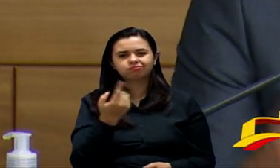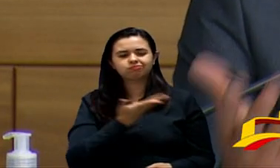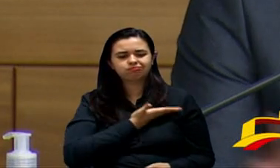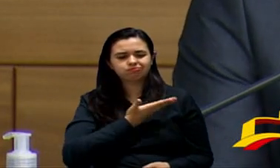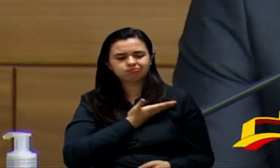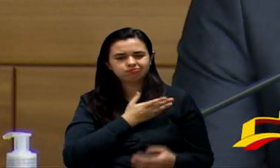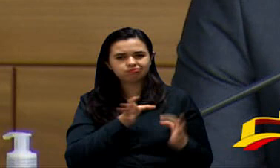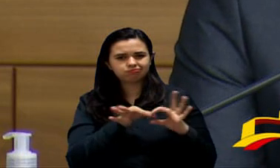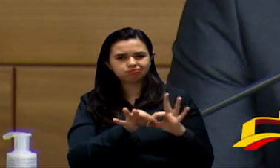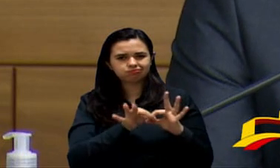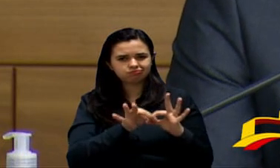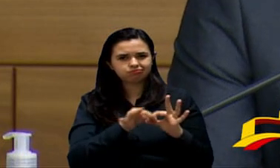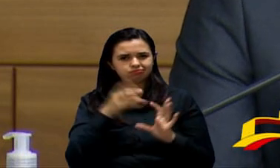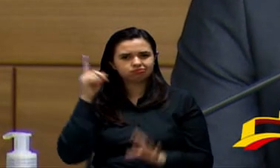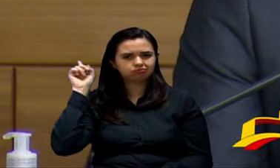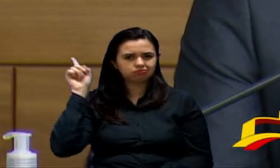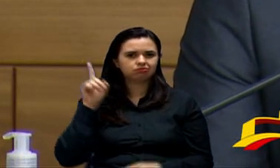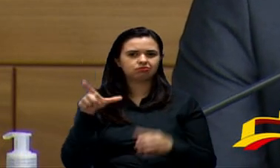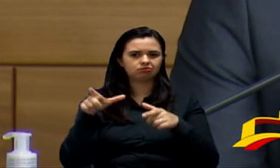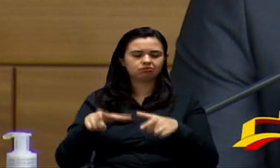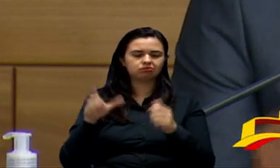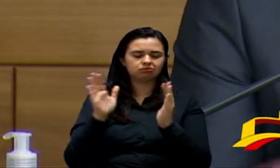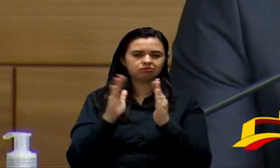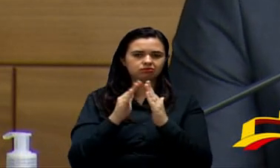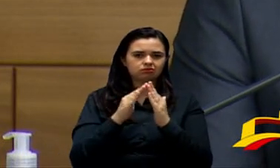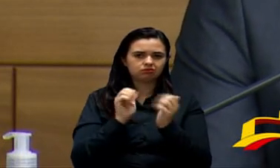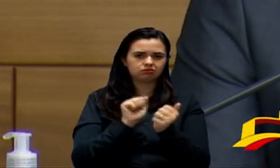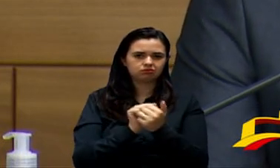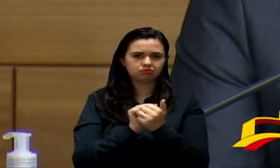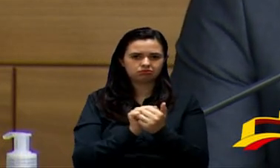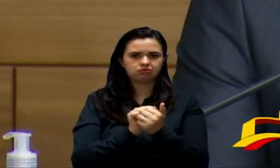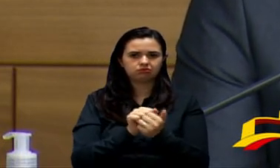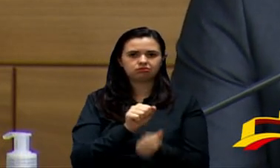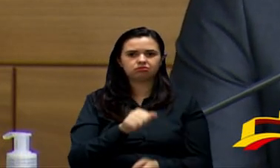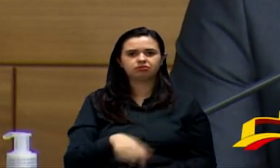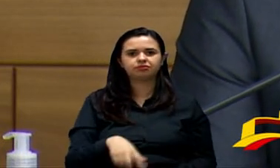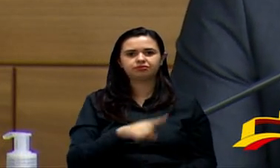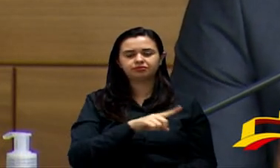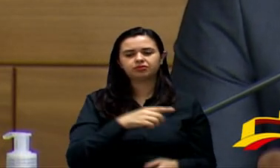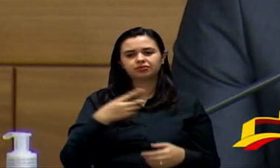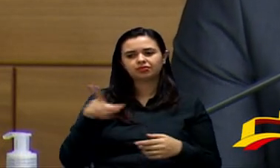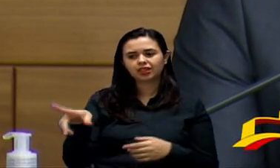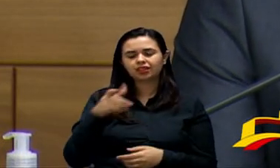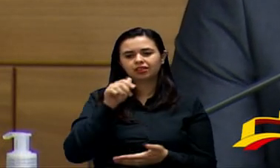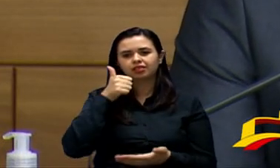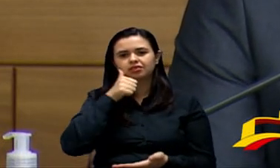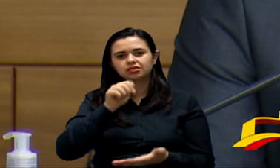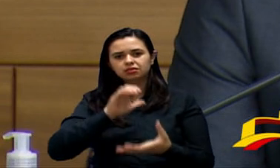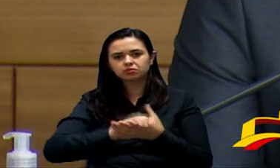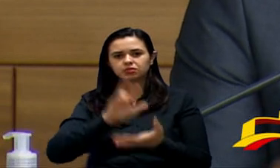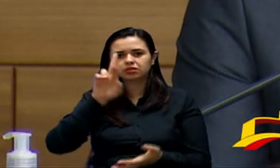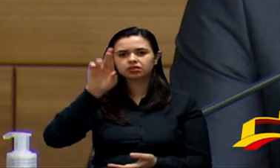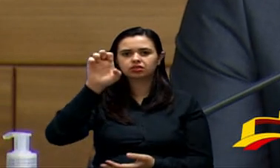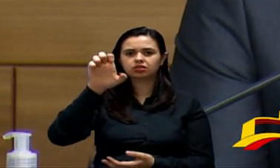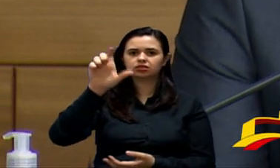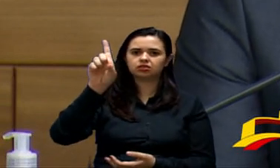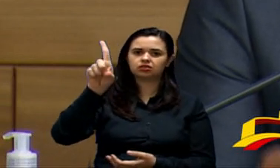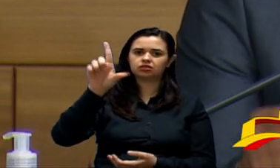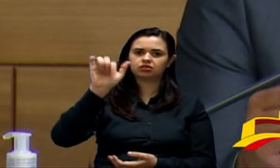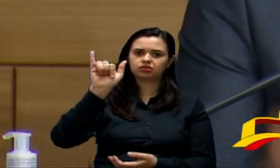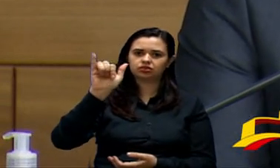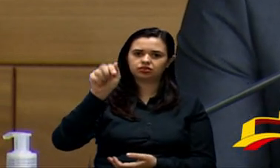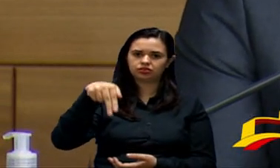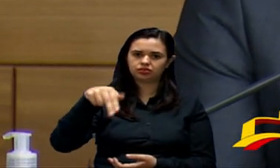amigo, parceiro lá de Brigadeiro Tobias, deixando a sua esposa Sandra Regina Leonardo Sanches Lopes e os filhos William, 31 anos, Murilo, de